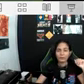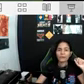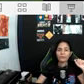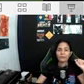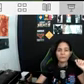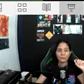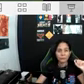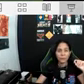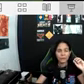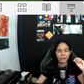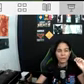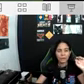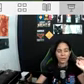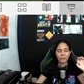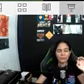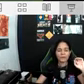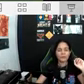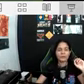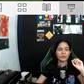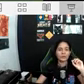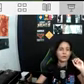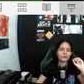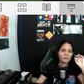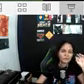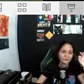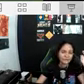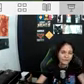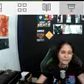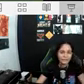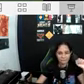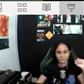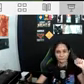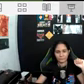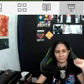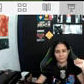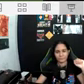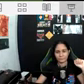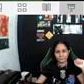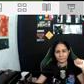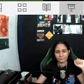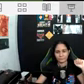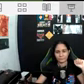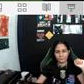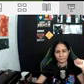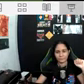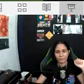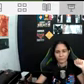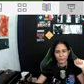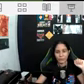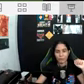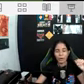números. Só que, vamos supor, chegou um aluno que ele tinha 2,30 m.